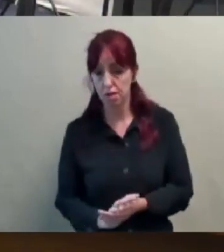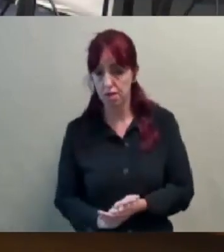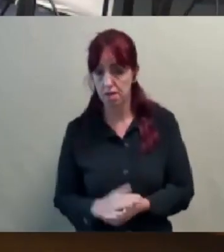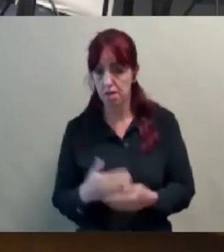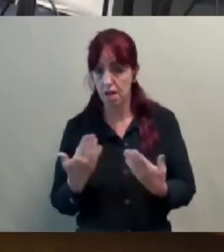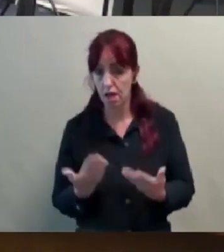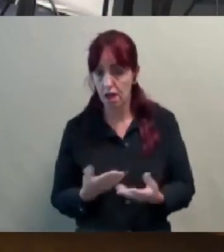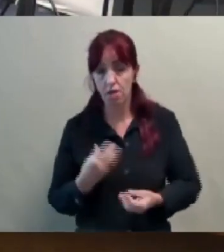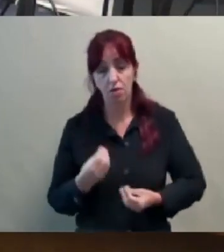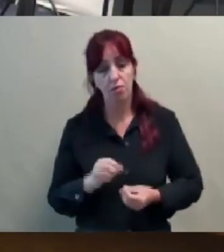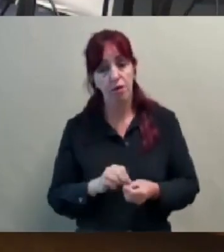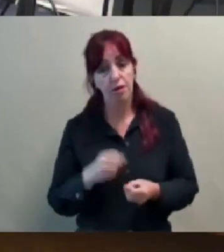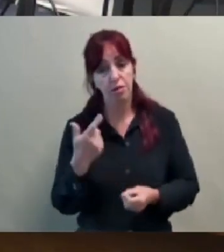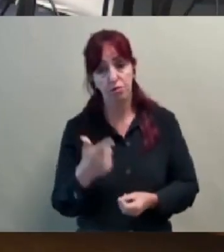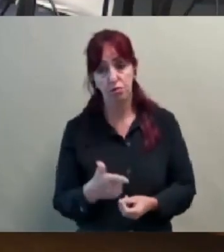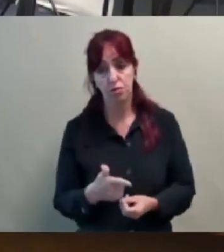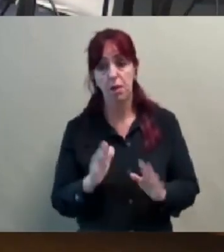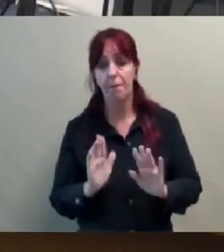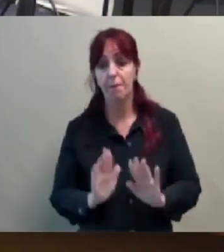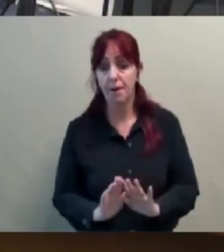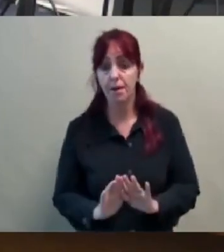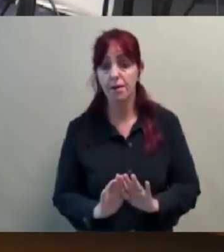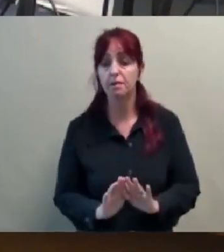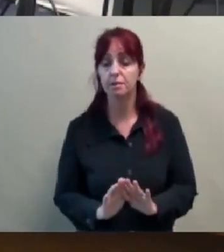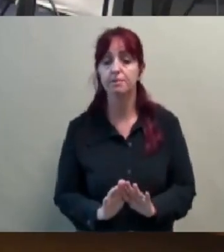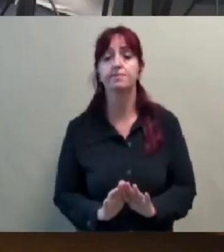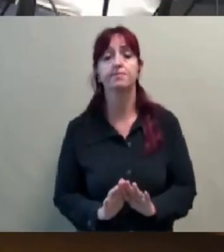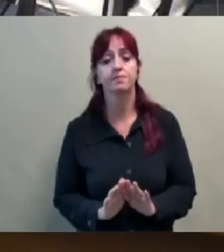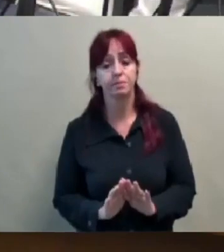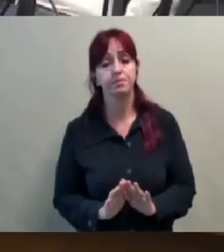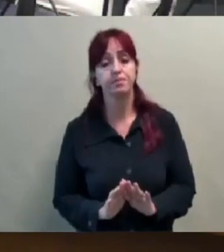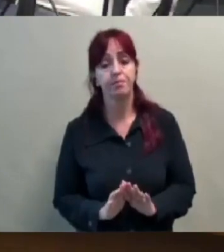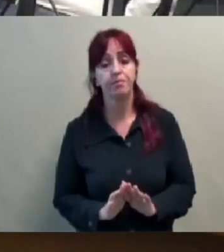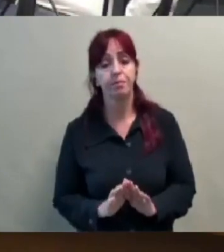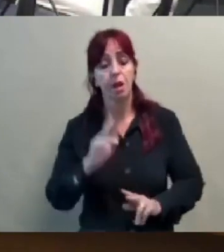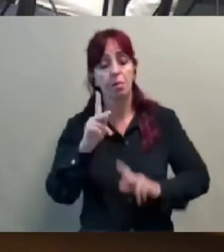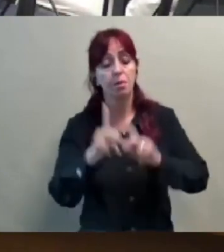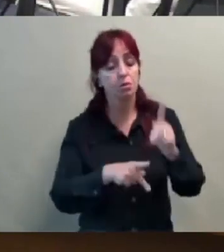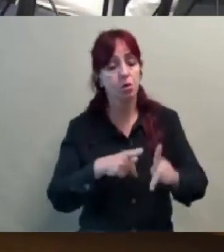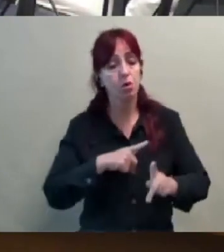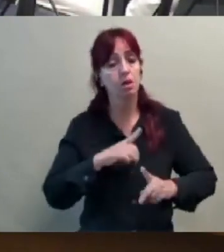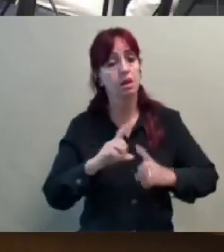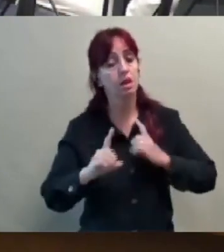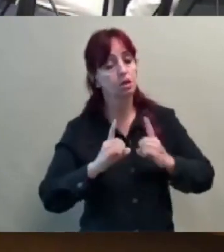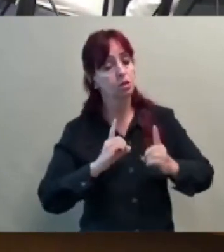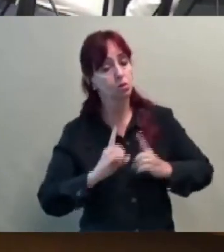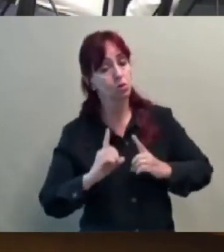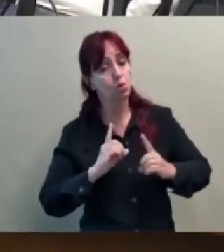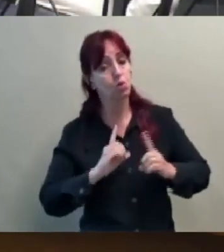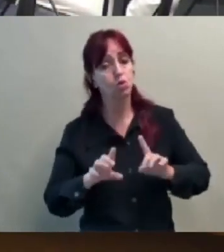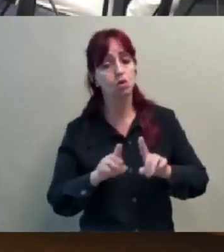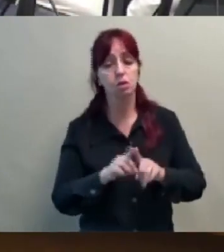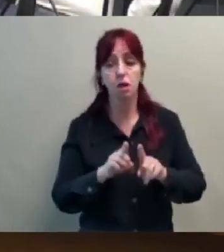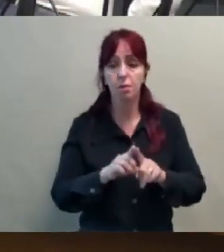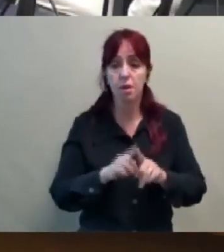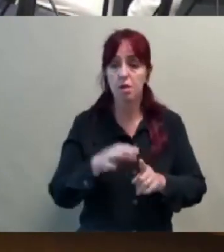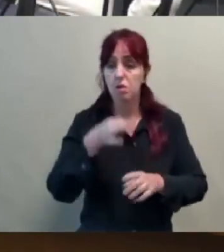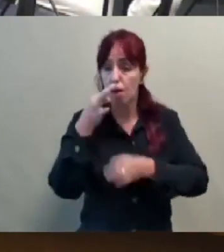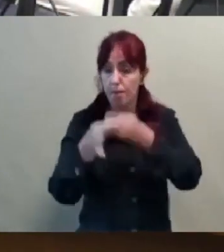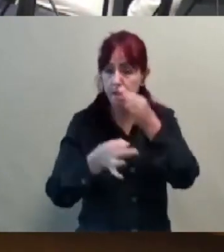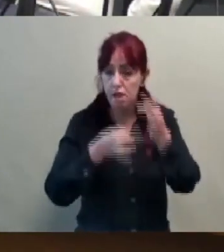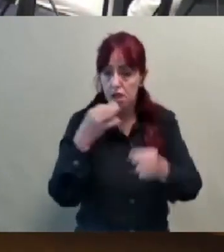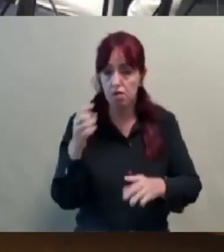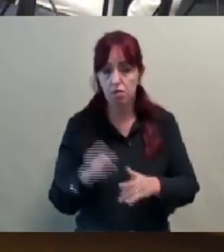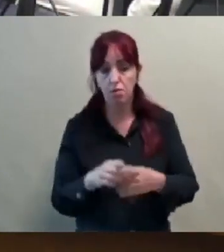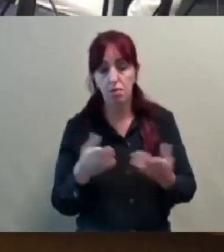não dá para fazer. Mas, pelo menos, alguém que discute, que dá ideias, sugestões, ou vocês acham